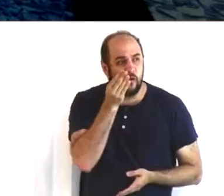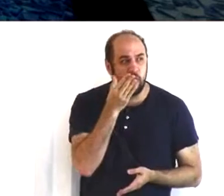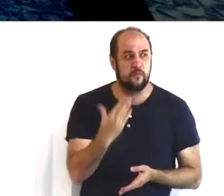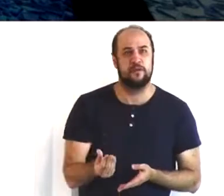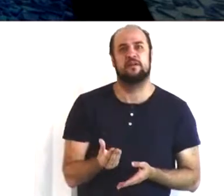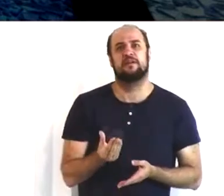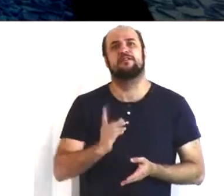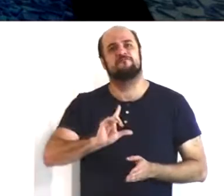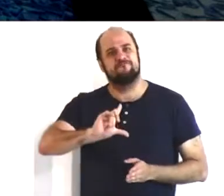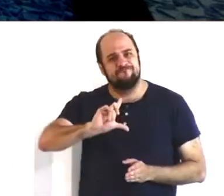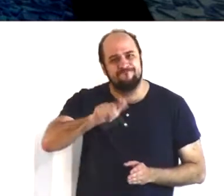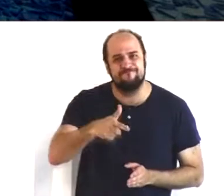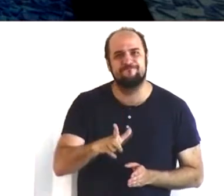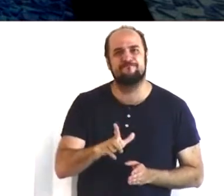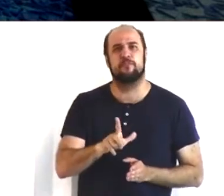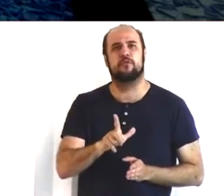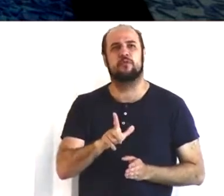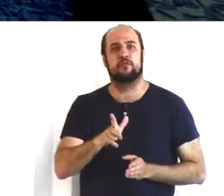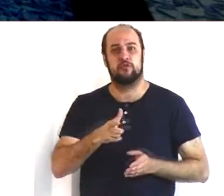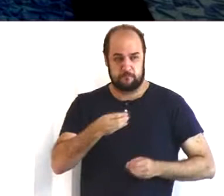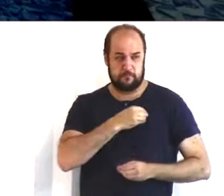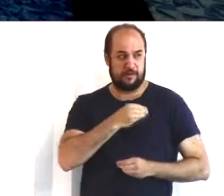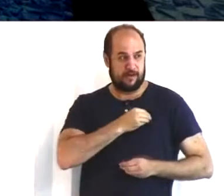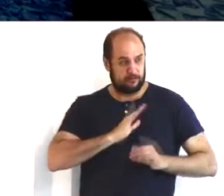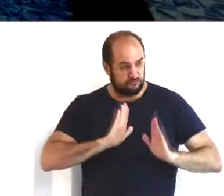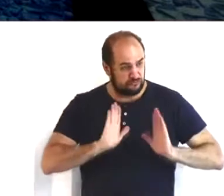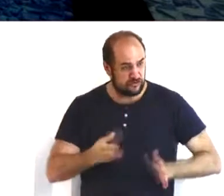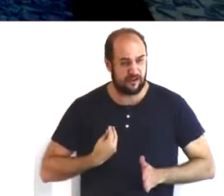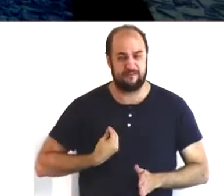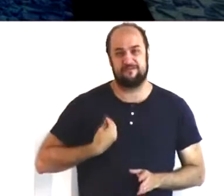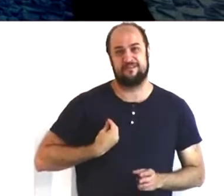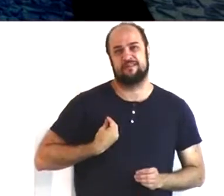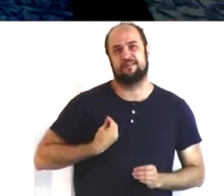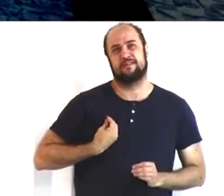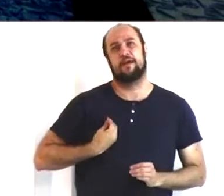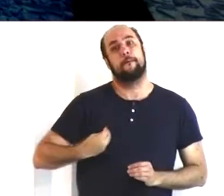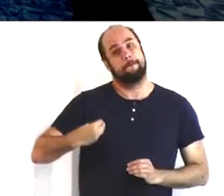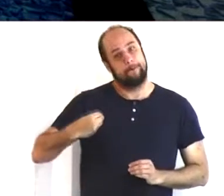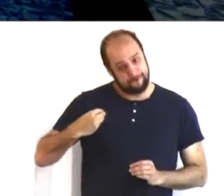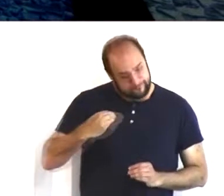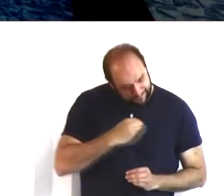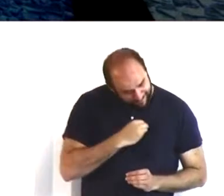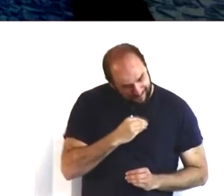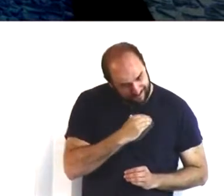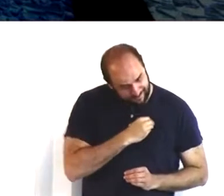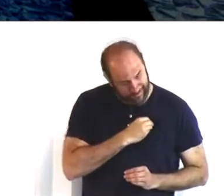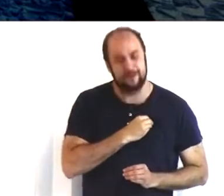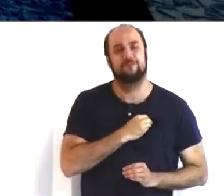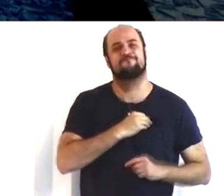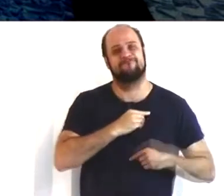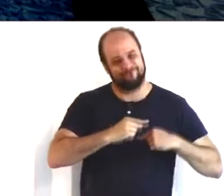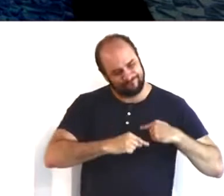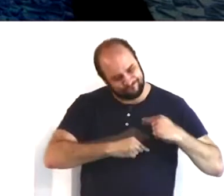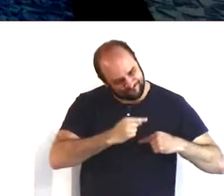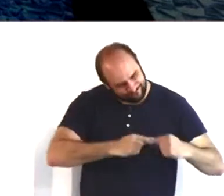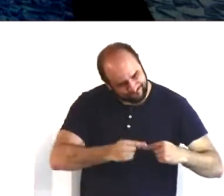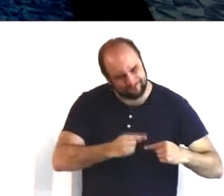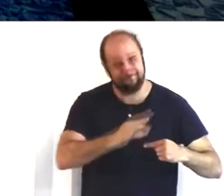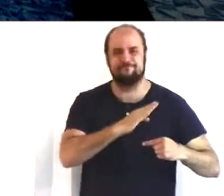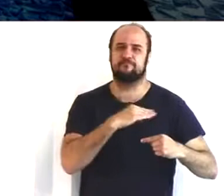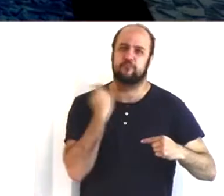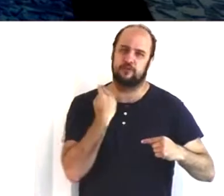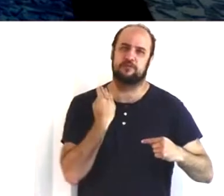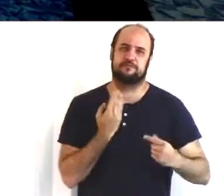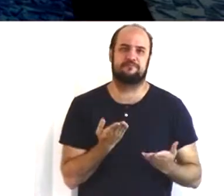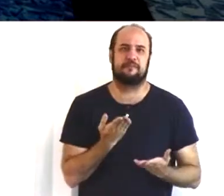haver concebido, dá à luz o pecado, e o pecado, uma vez consumado, gera a morte. Não vos enganeis,